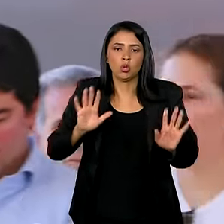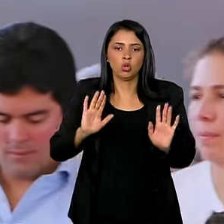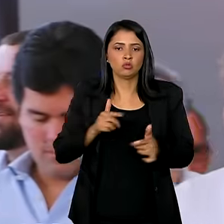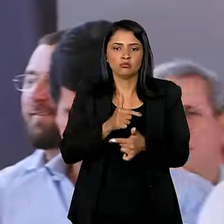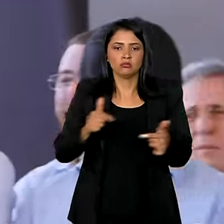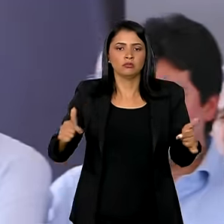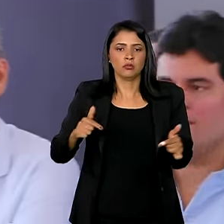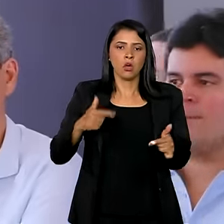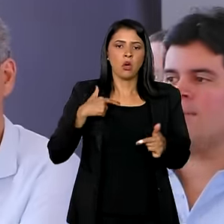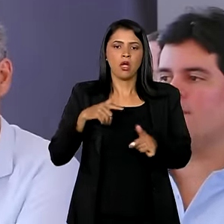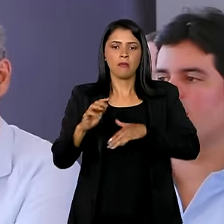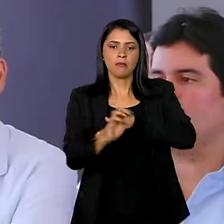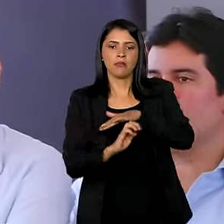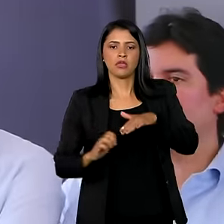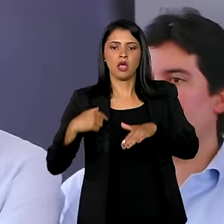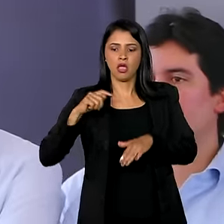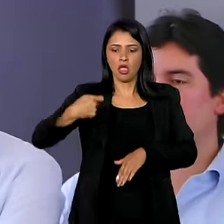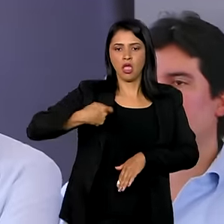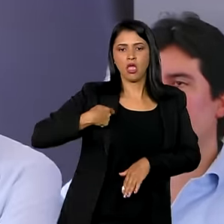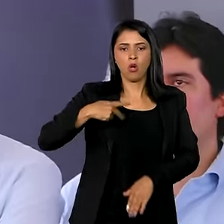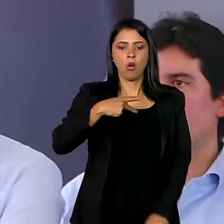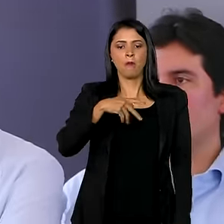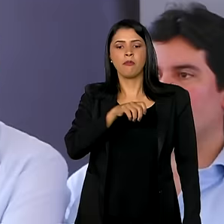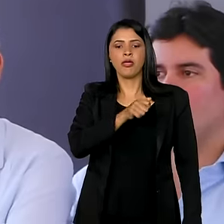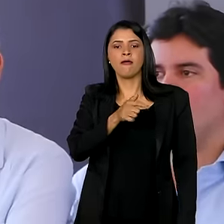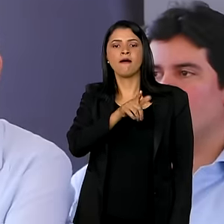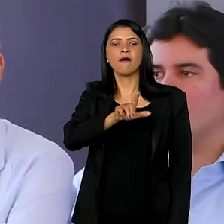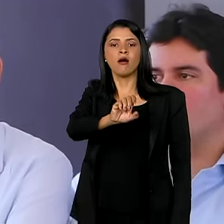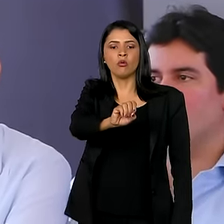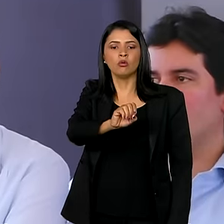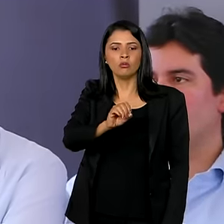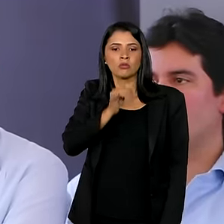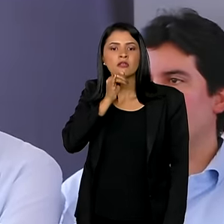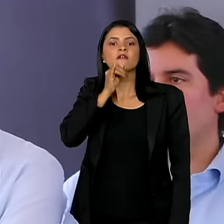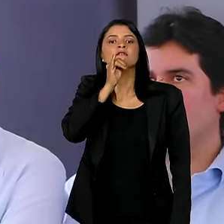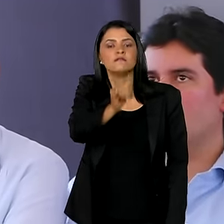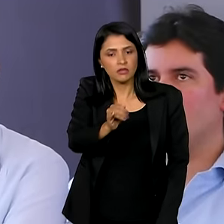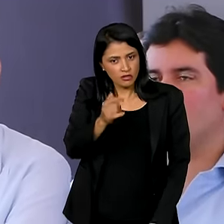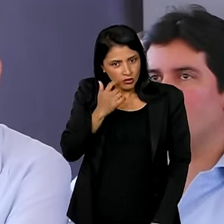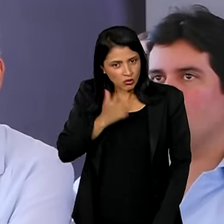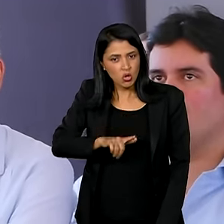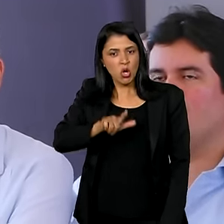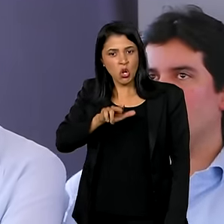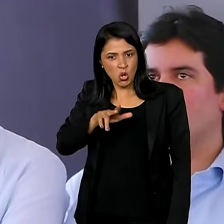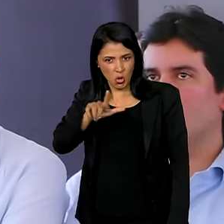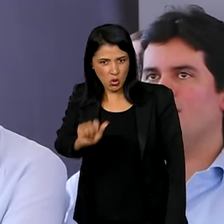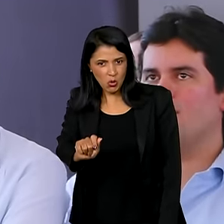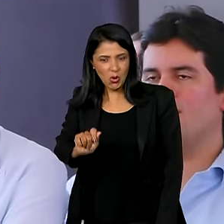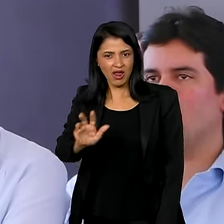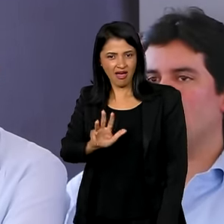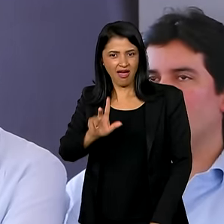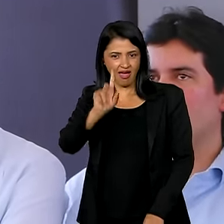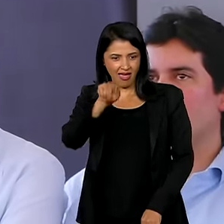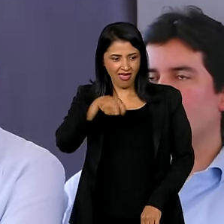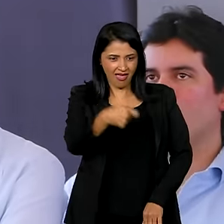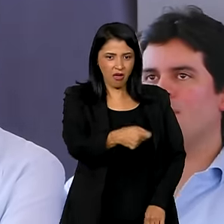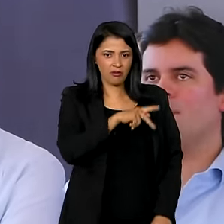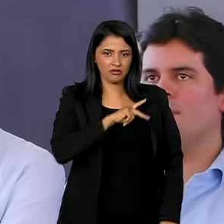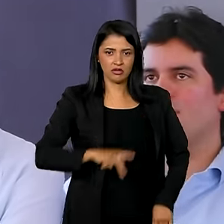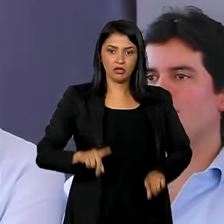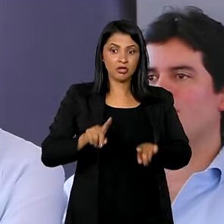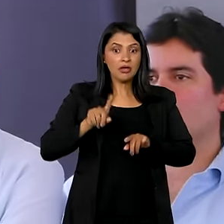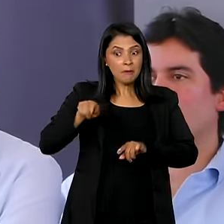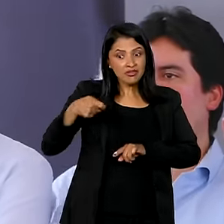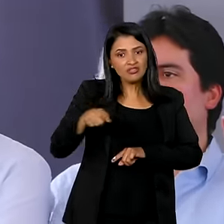empresário. Eu sou um peão. Por isso que eu digo o seguinte, o Lula não é o presidente. Quem é o presidente